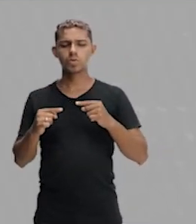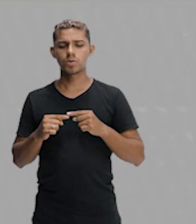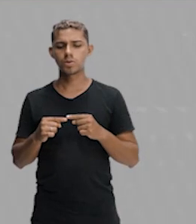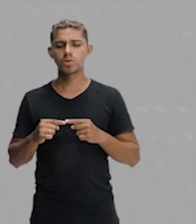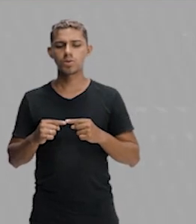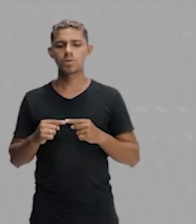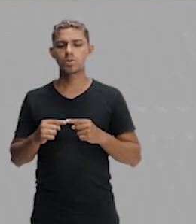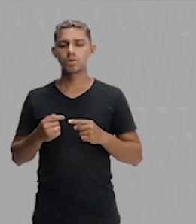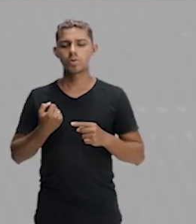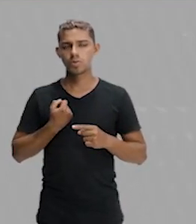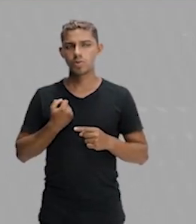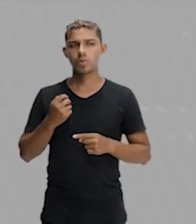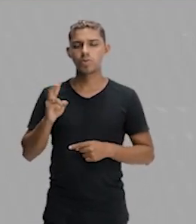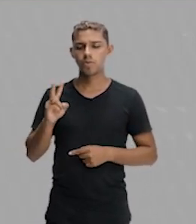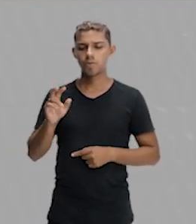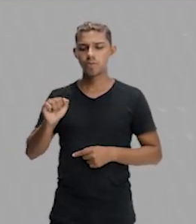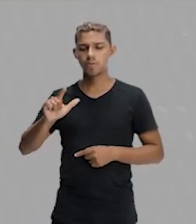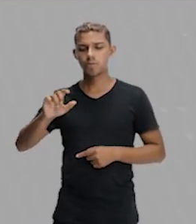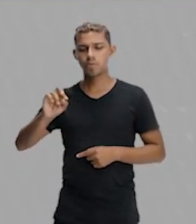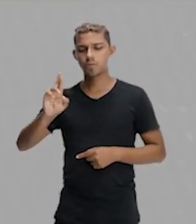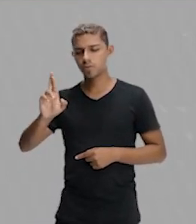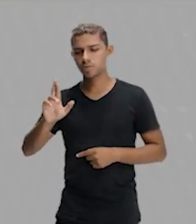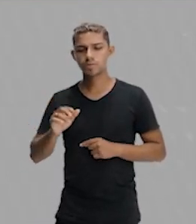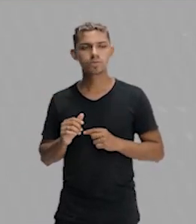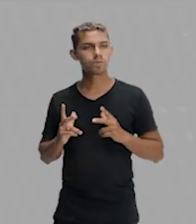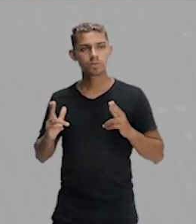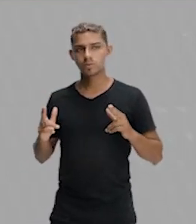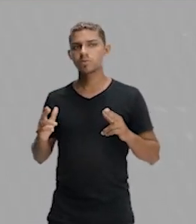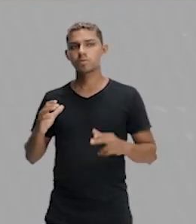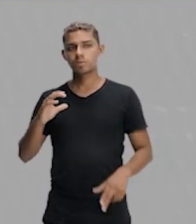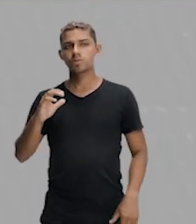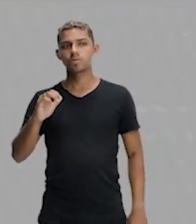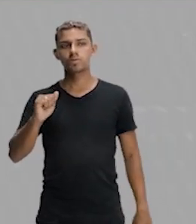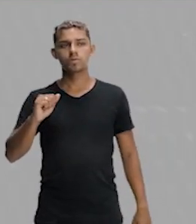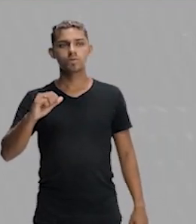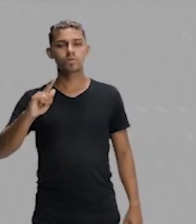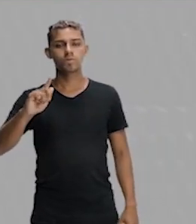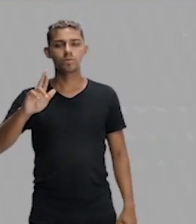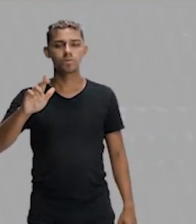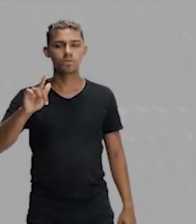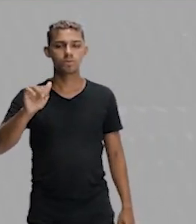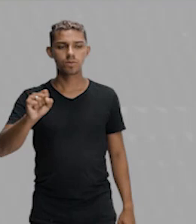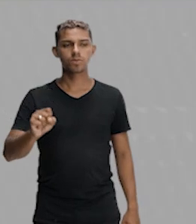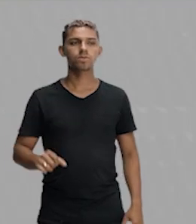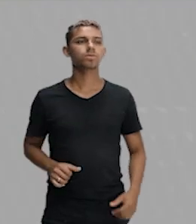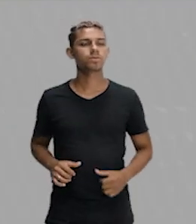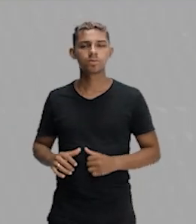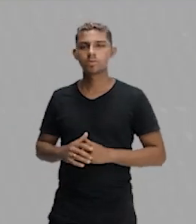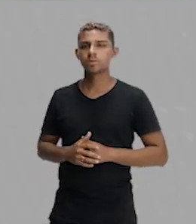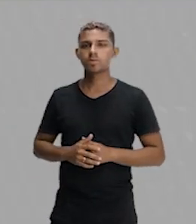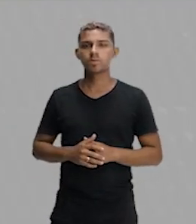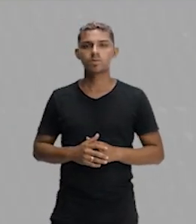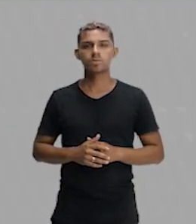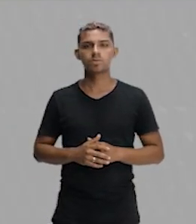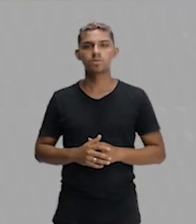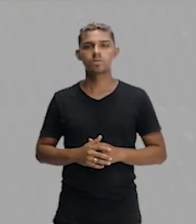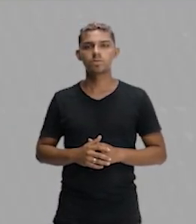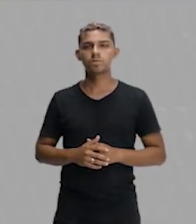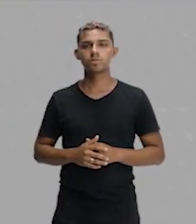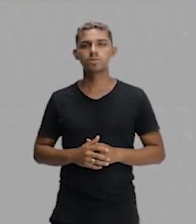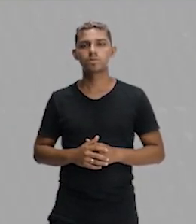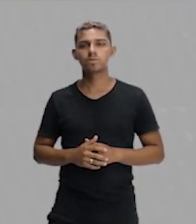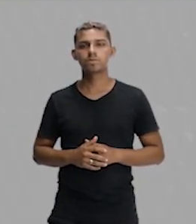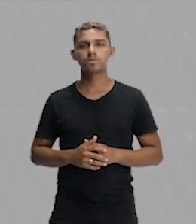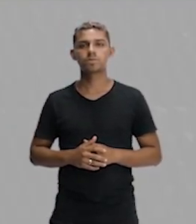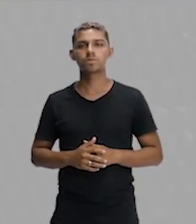o mesmo valor, assim como nós temos na presença das cargas. Ok? Bom,